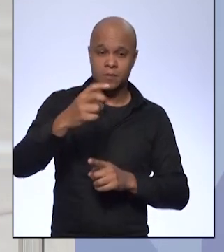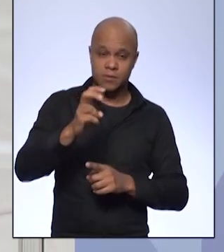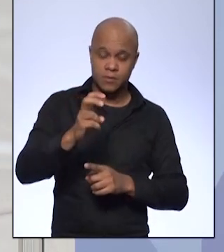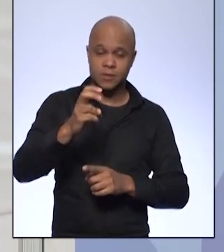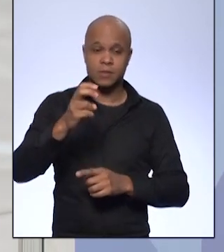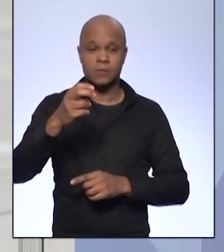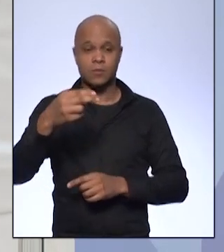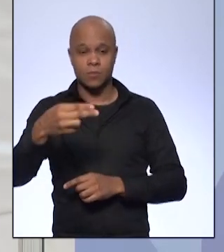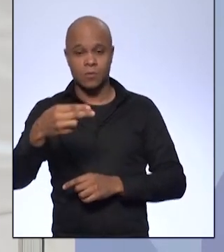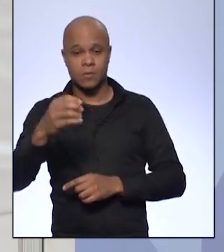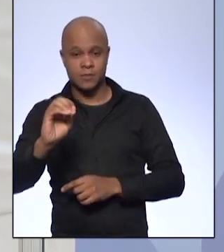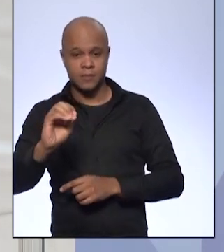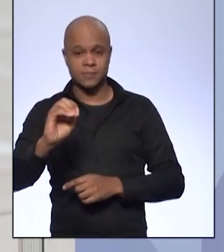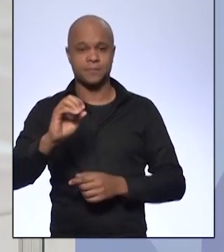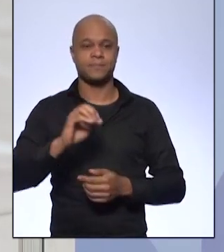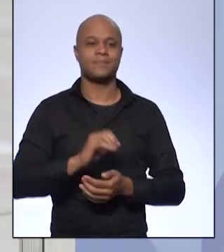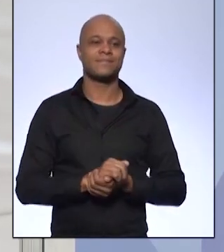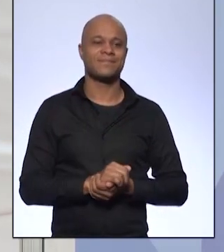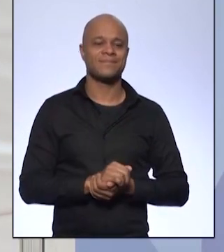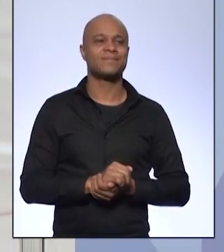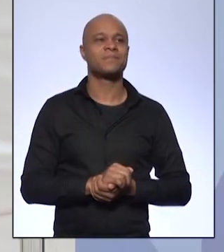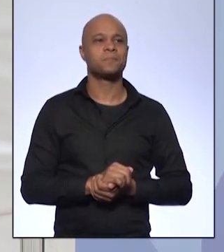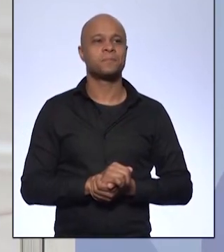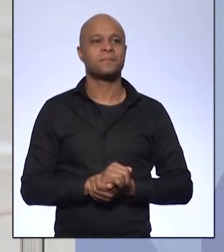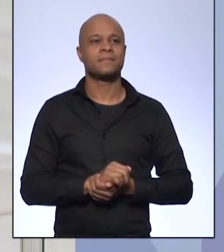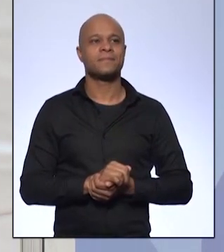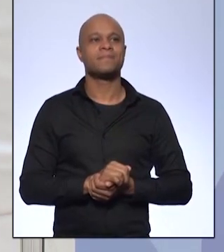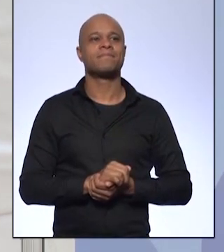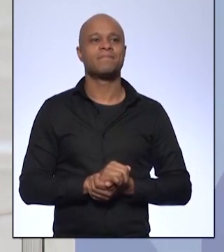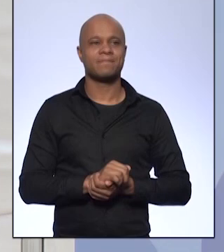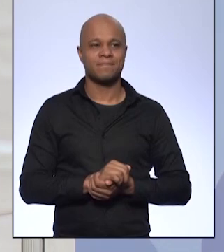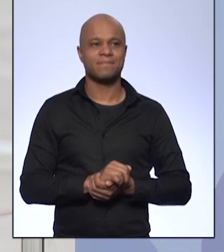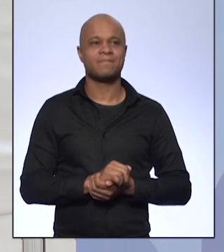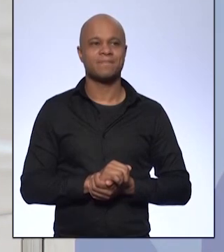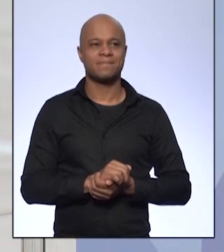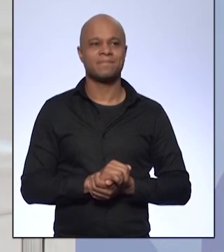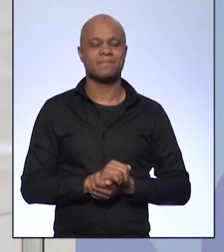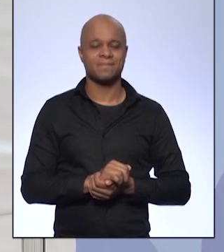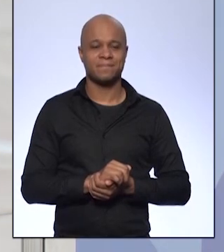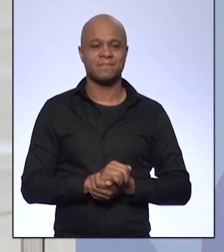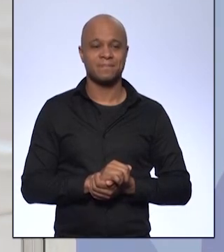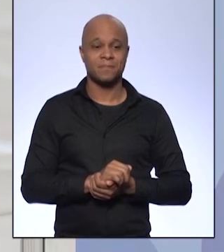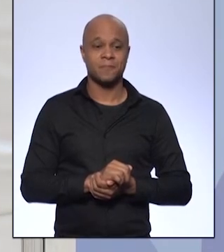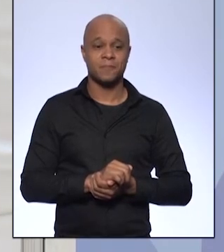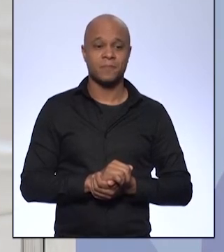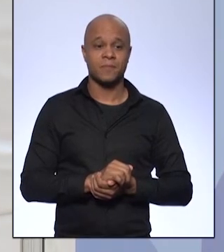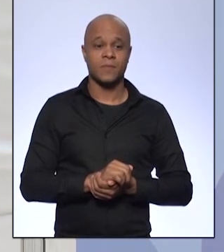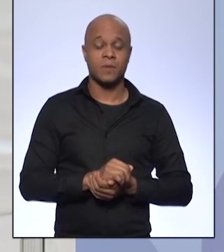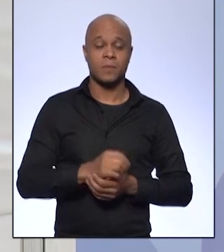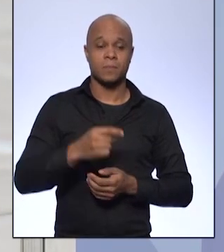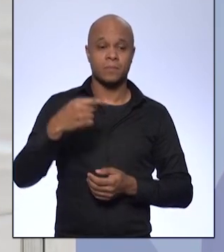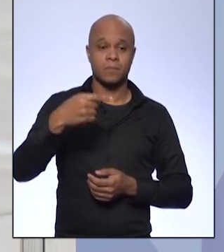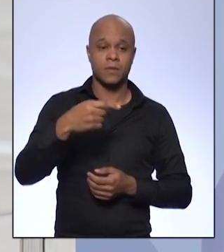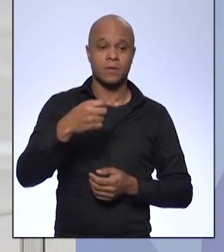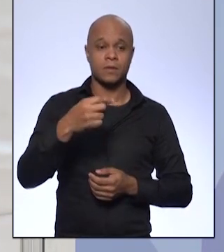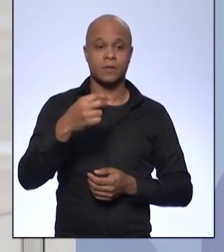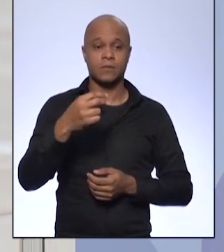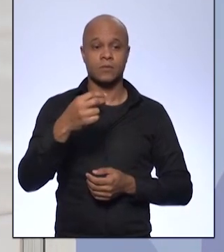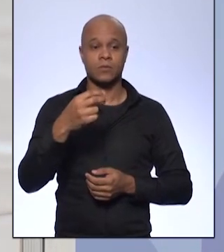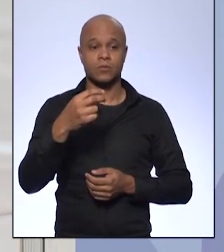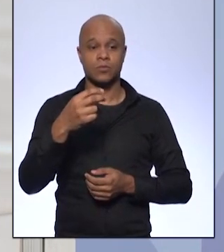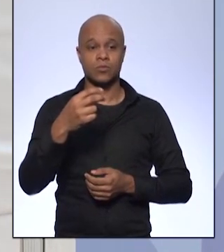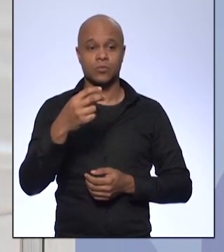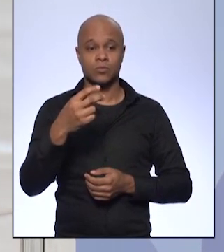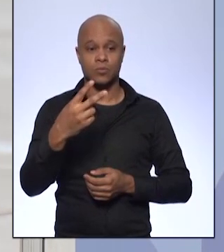5, 0. Quem acertou? Muito bem. S2. Menos 2 vezes 3, menos